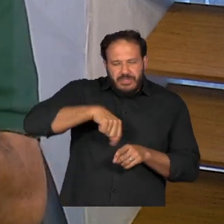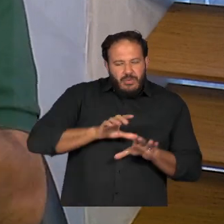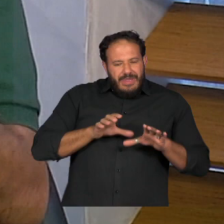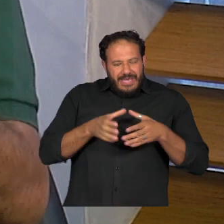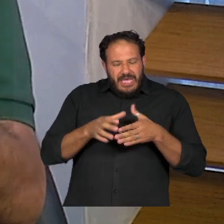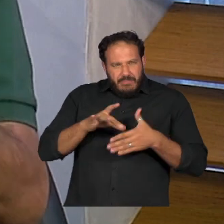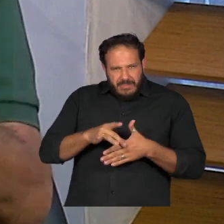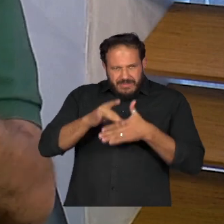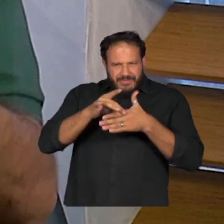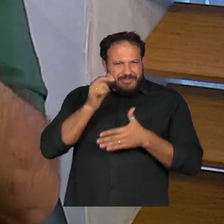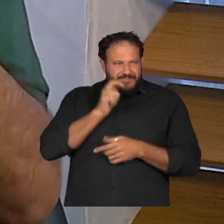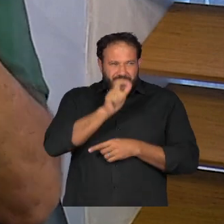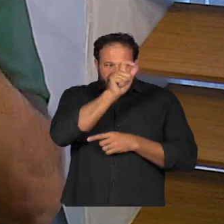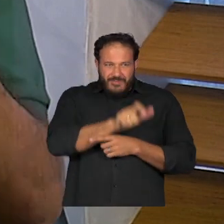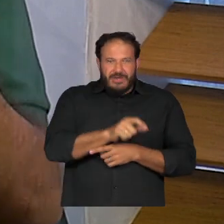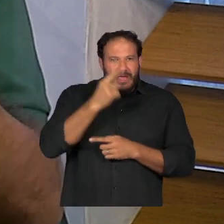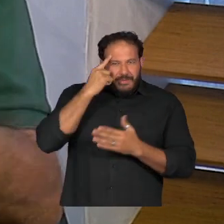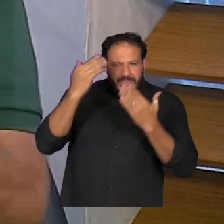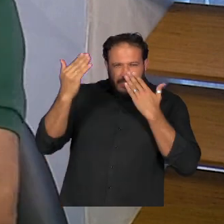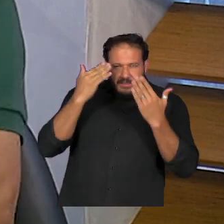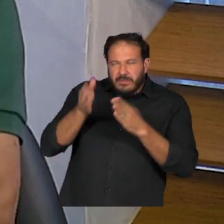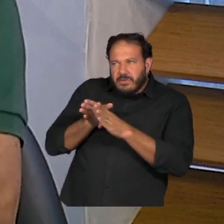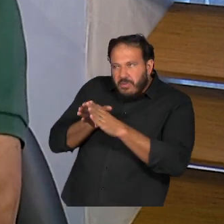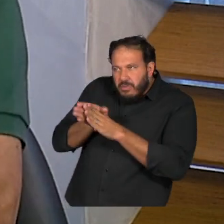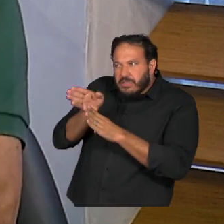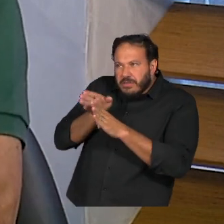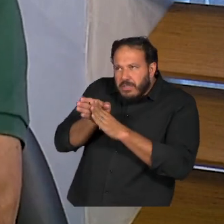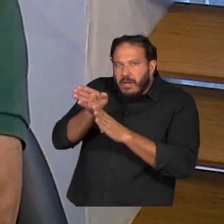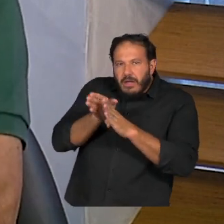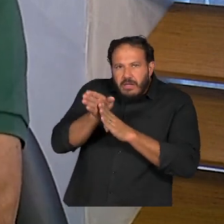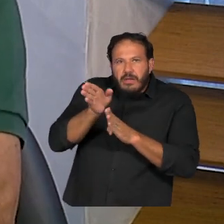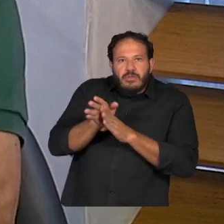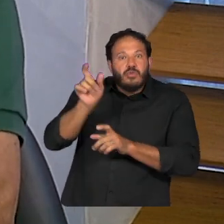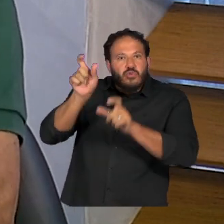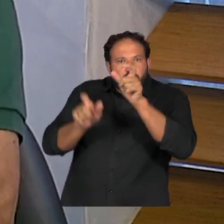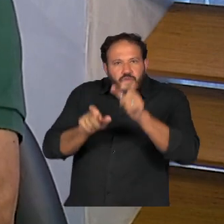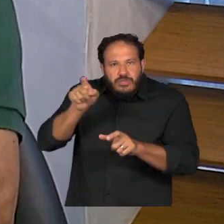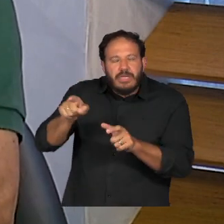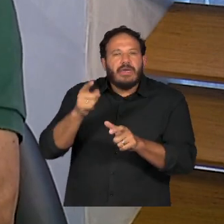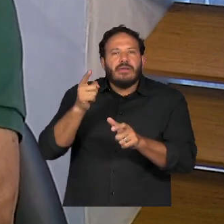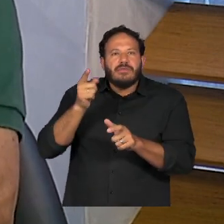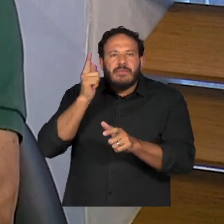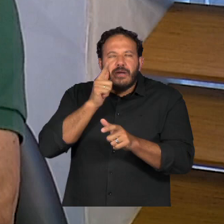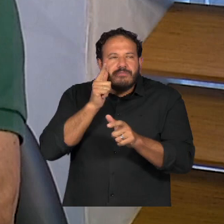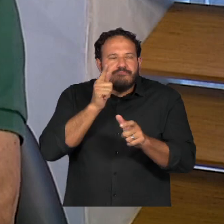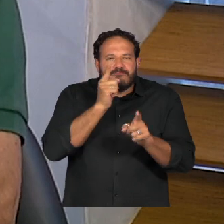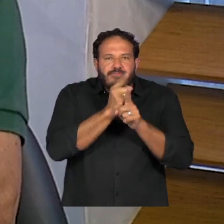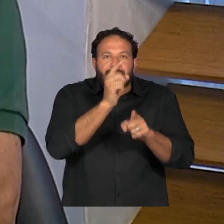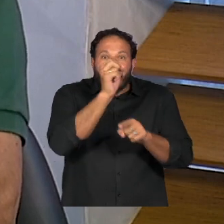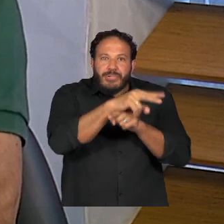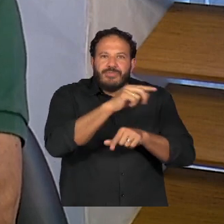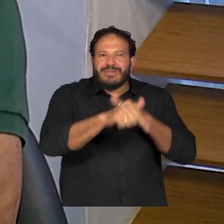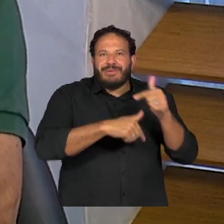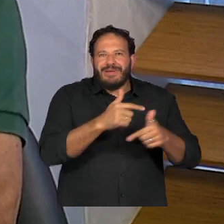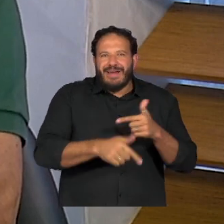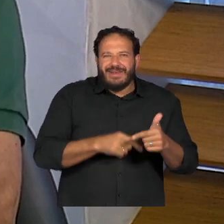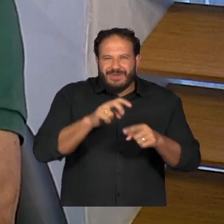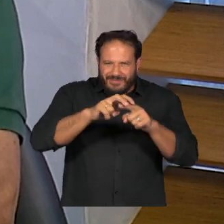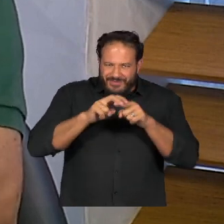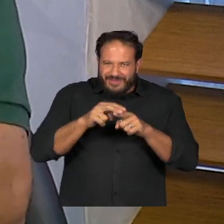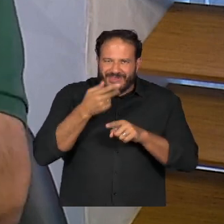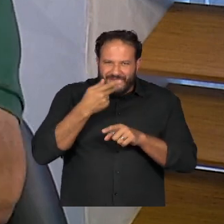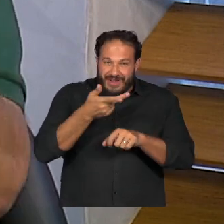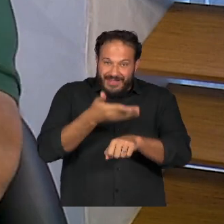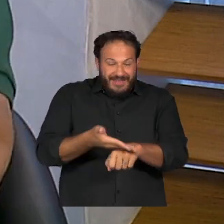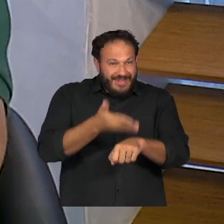por uma psicóloga orientá-los e encontrar um trabalho para eles é por isso que eu falei anteriormente que